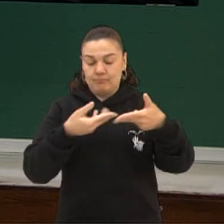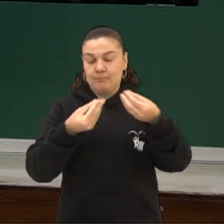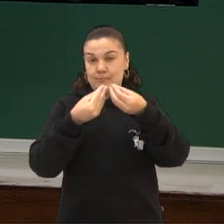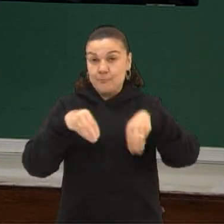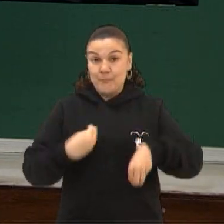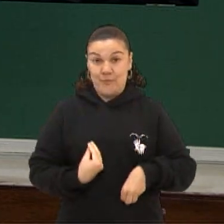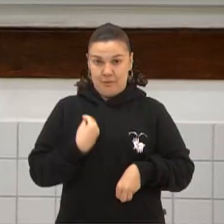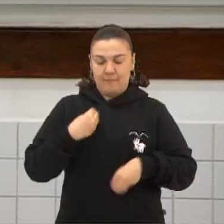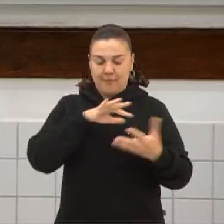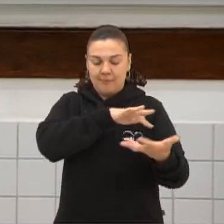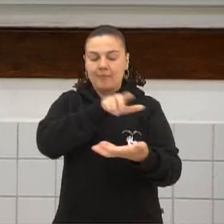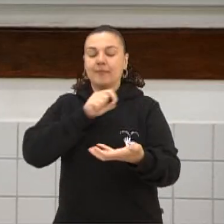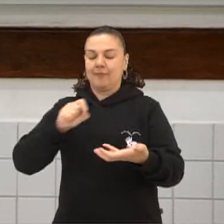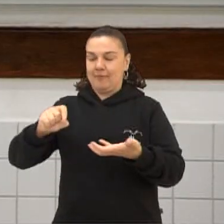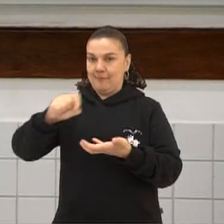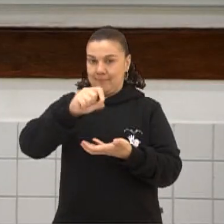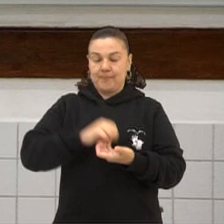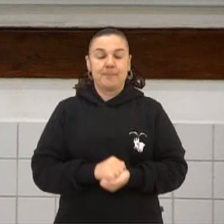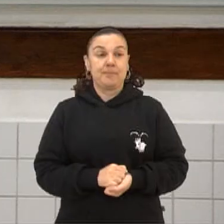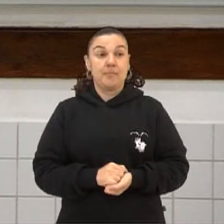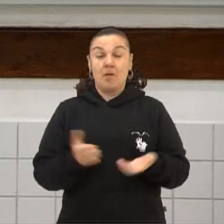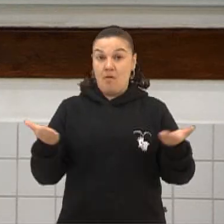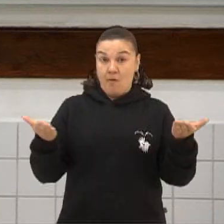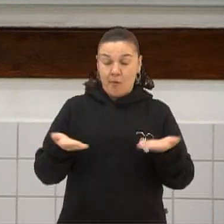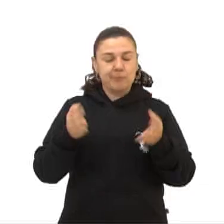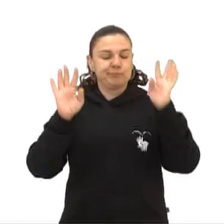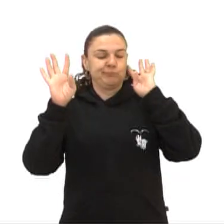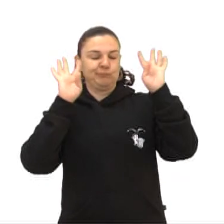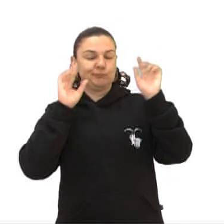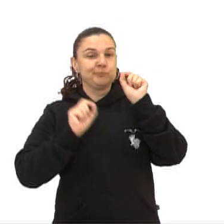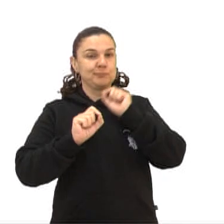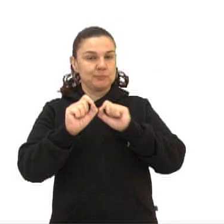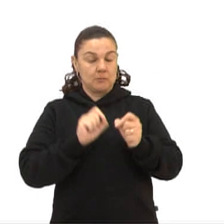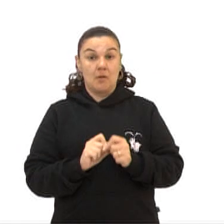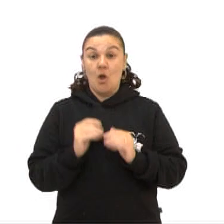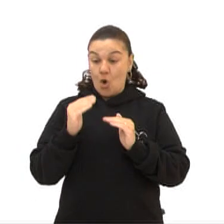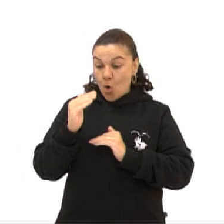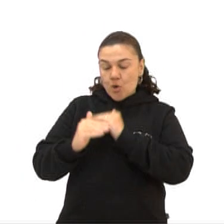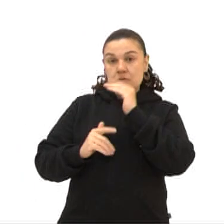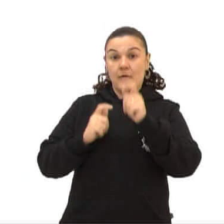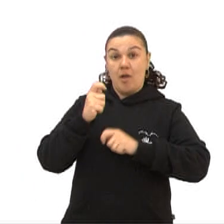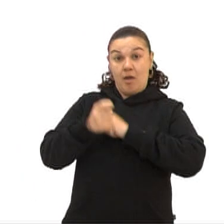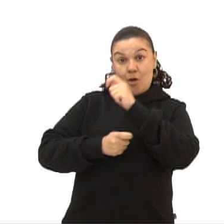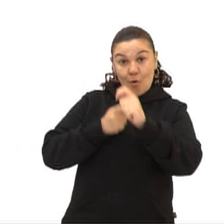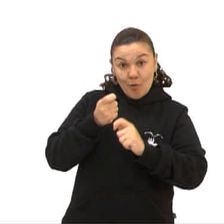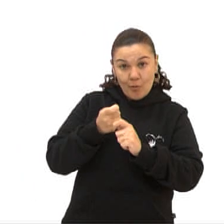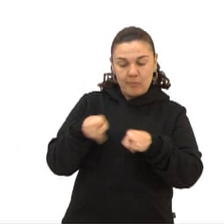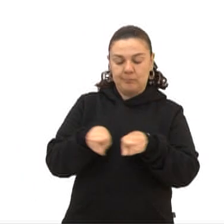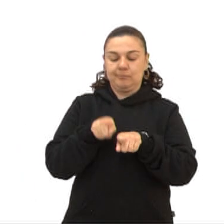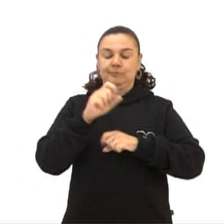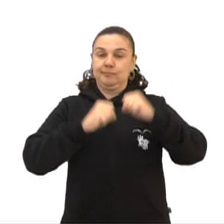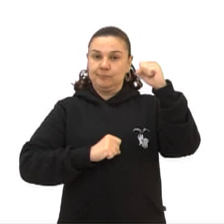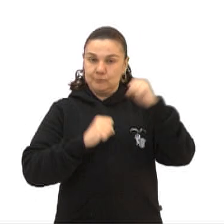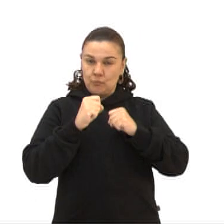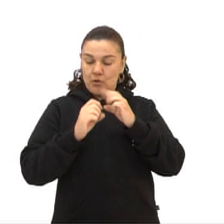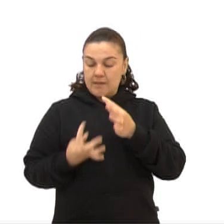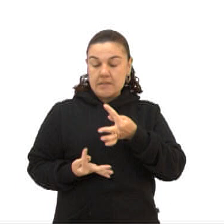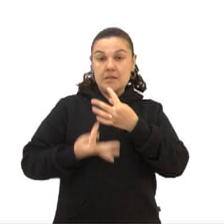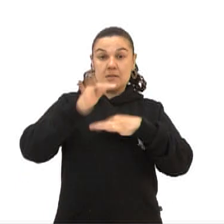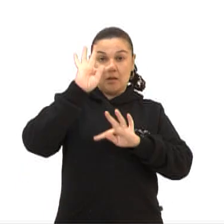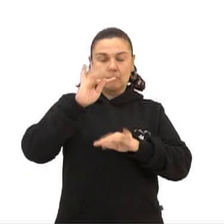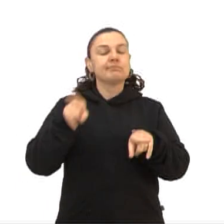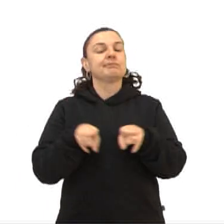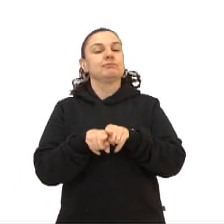aqui nós temos, então, algumas reflexões para fazermos. O desenvolvimento econômico, industrial e tecnológico tem